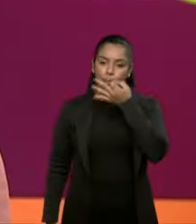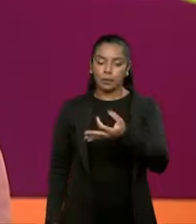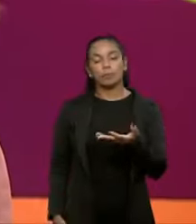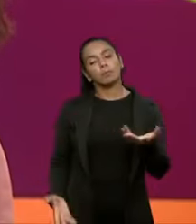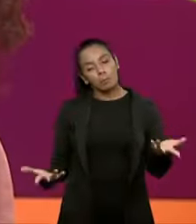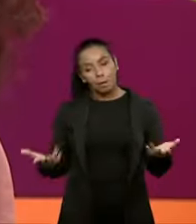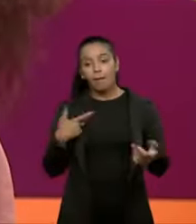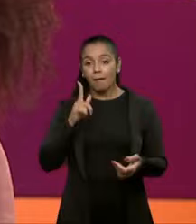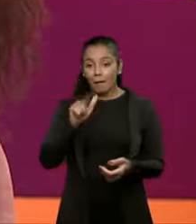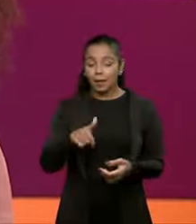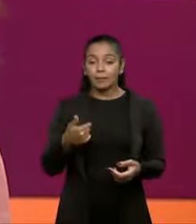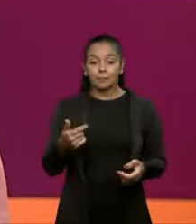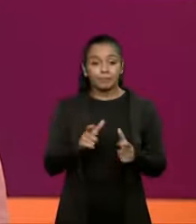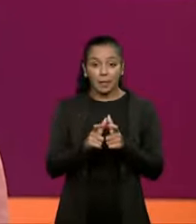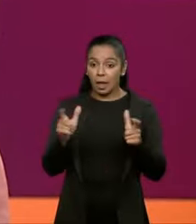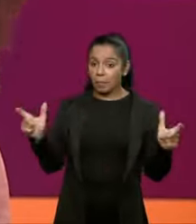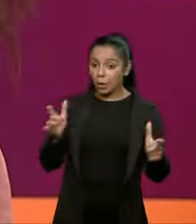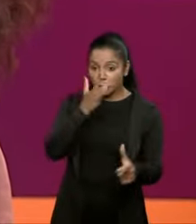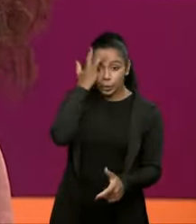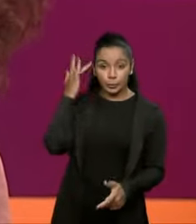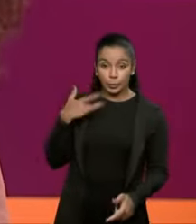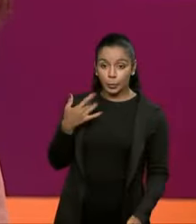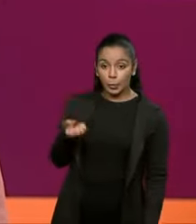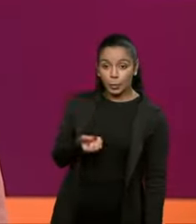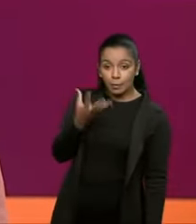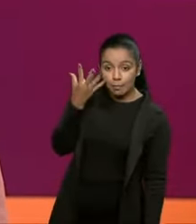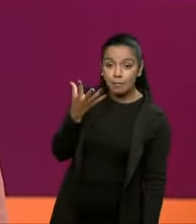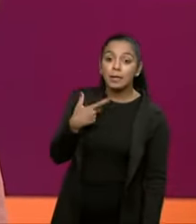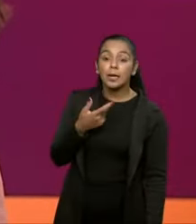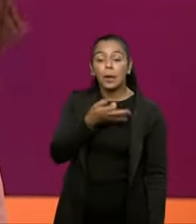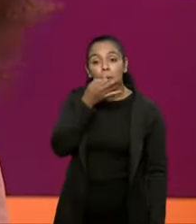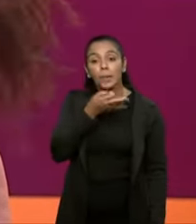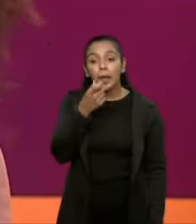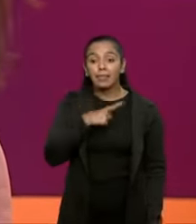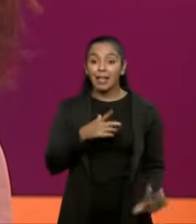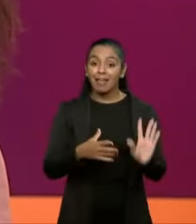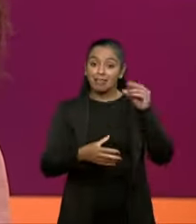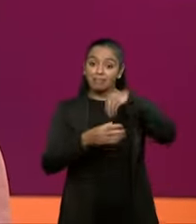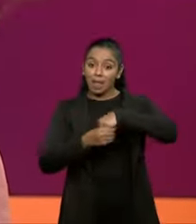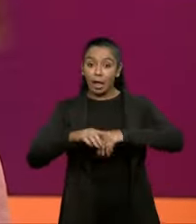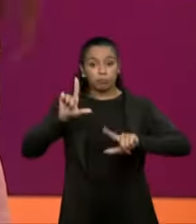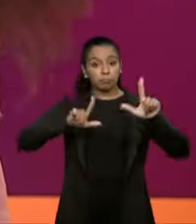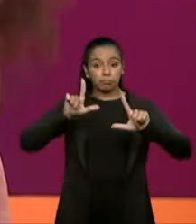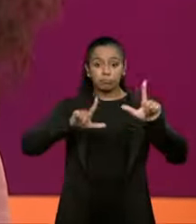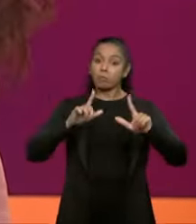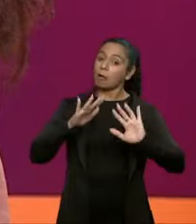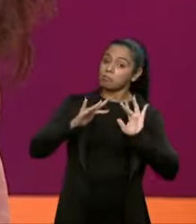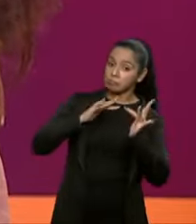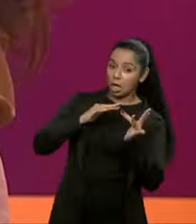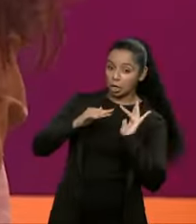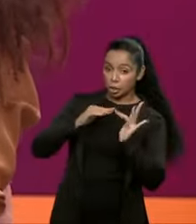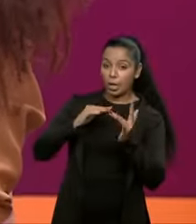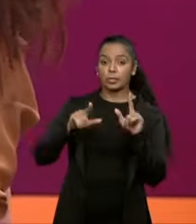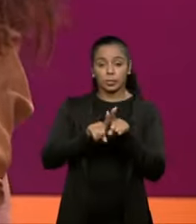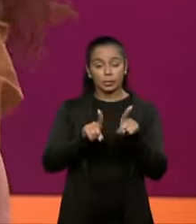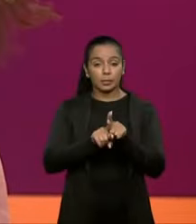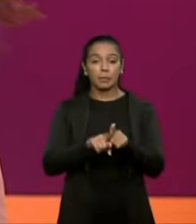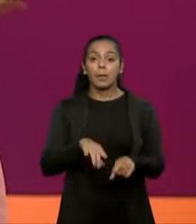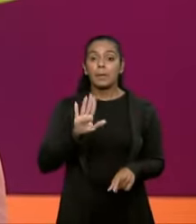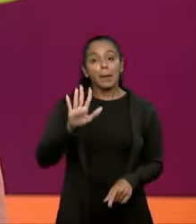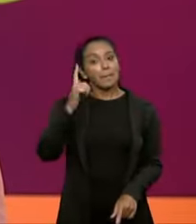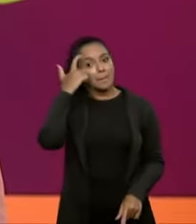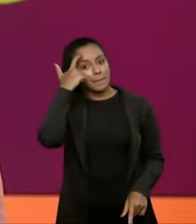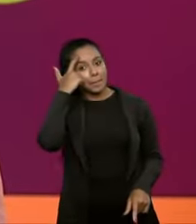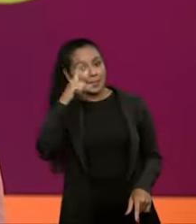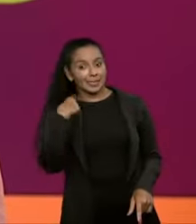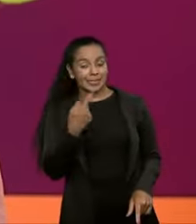Grande parte dos criadores de opinião estão nos veículos de comunicação. Sim. Hoje em dia, também, muito nas redes sociais, mas pensando que,